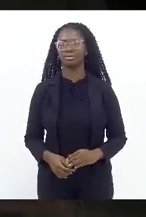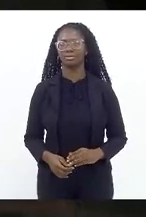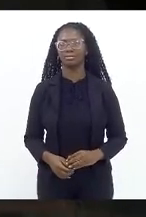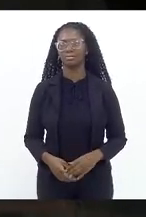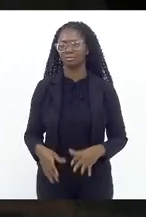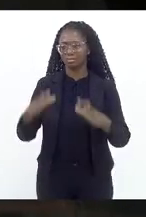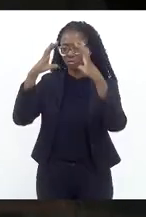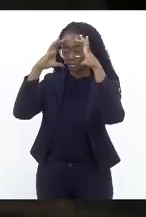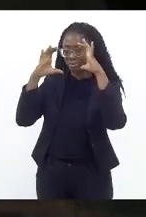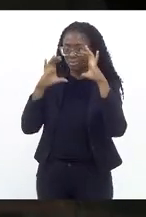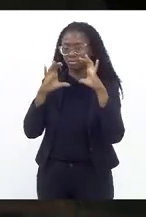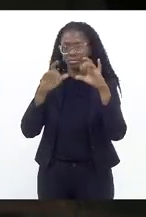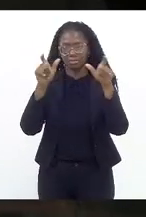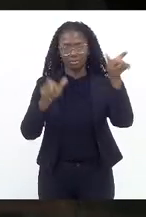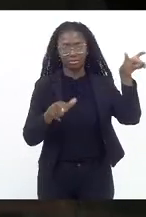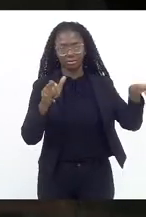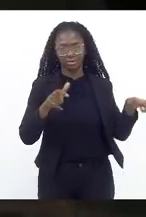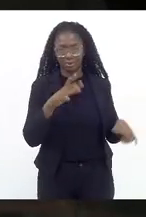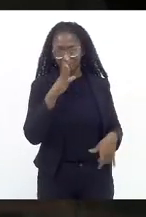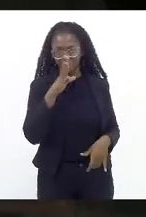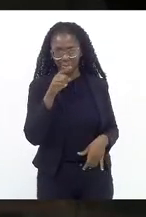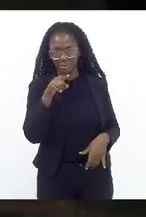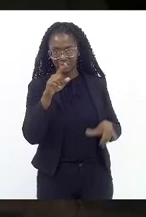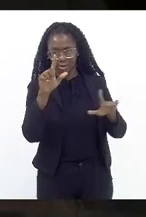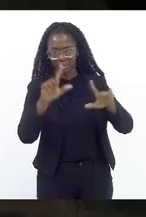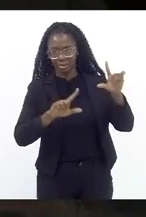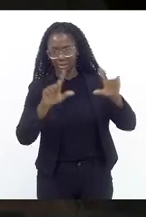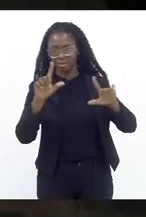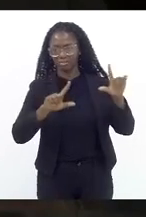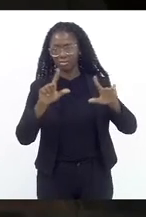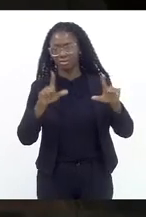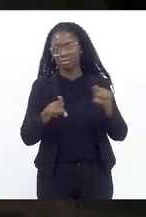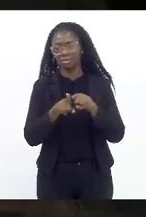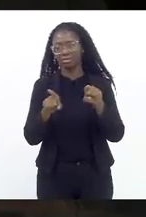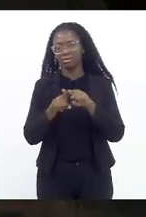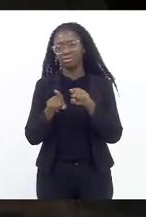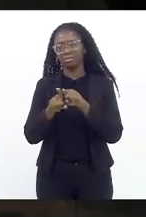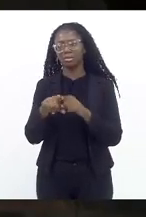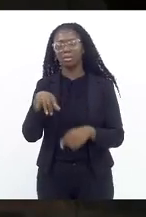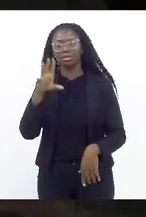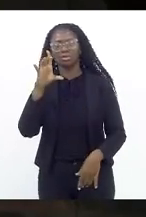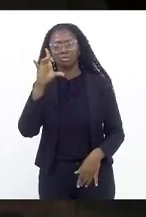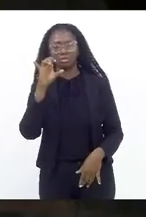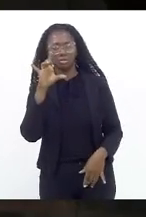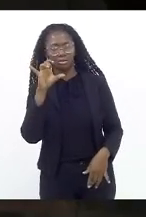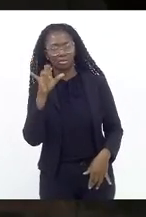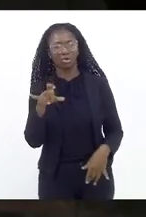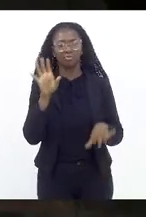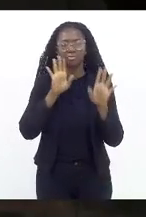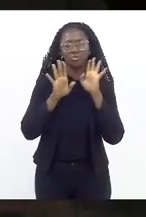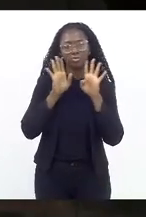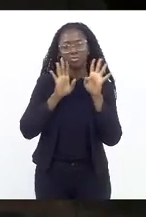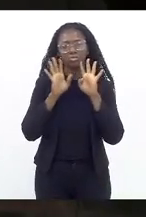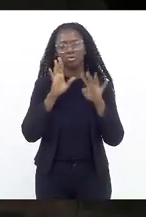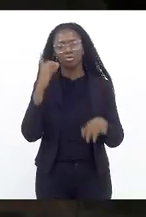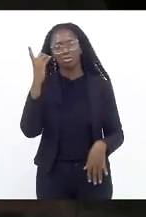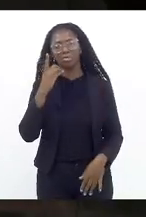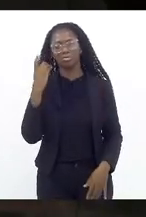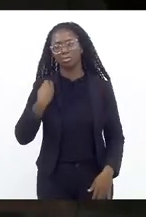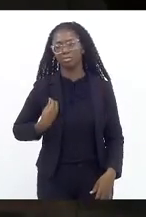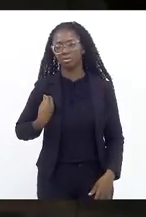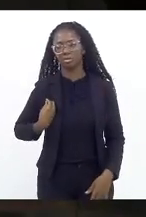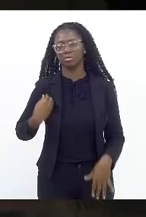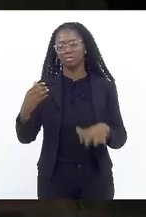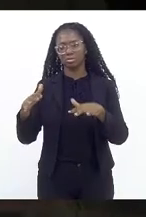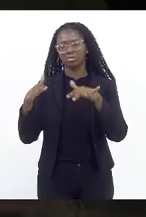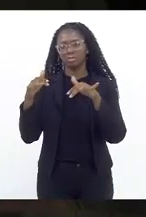Cidadãs e cidadãos que nos acompanham pela TV Alerj, nos seguem pelas redes sociais, deputados que ainda se fazem presente no plenário